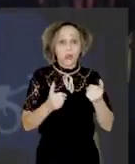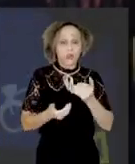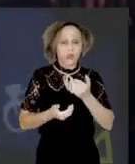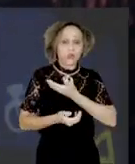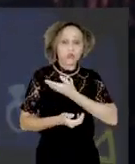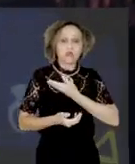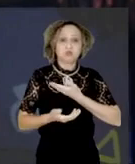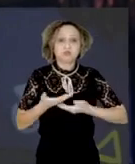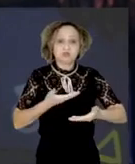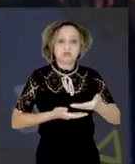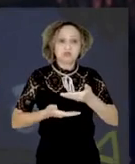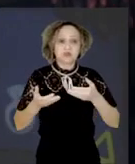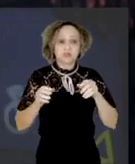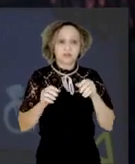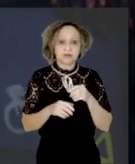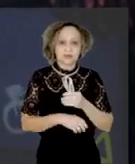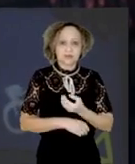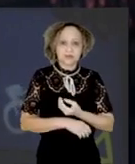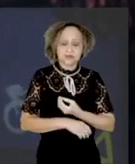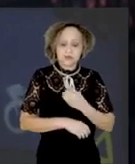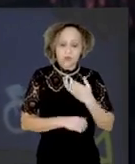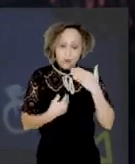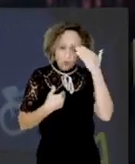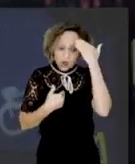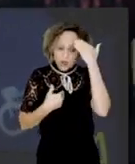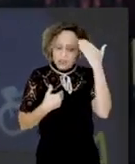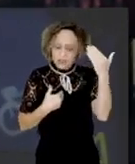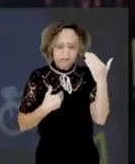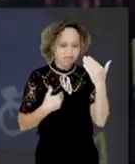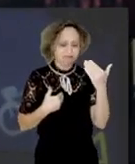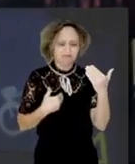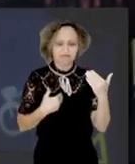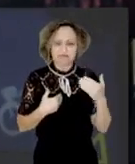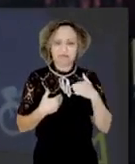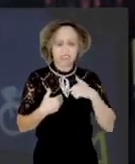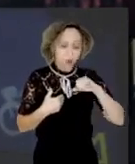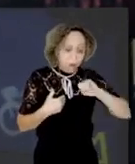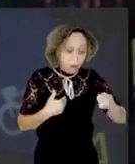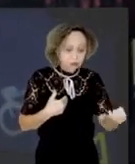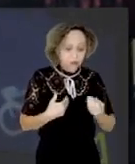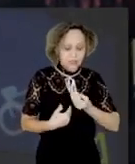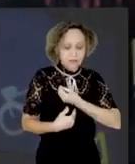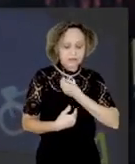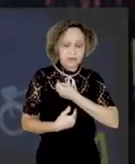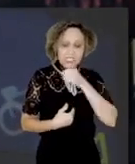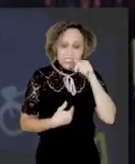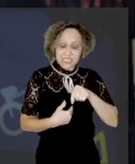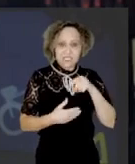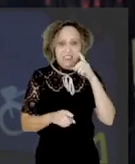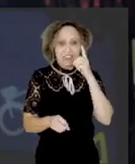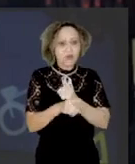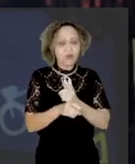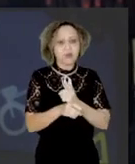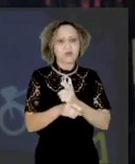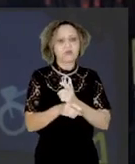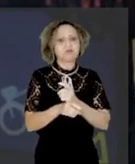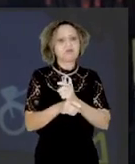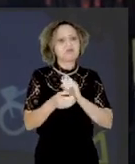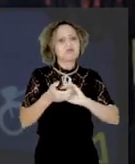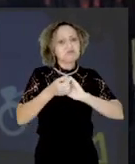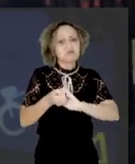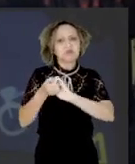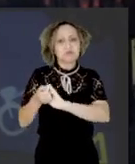esse filme do Marighella sair nesse momento era de muita importância para o nosso povo. Importância porque